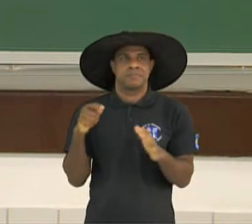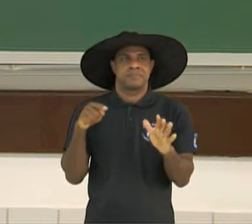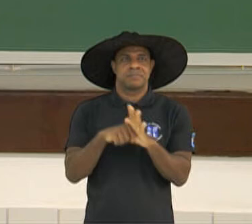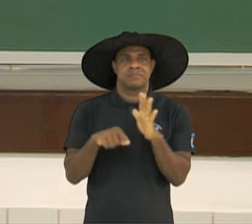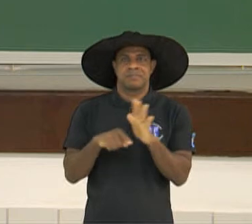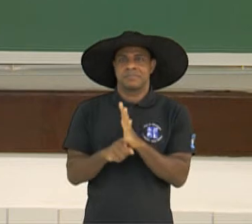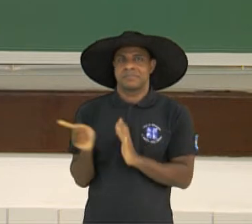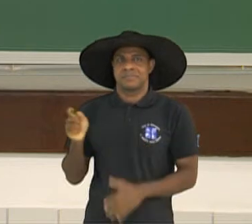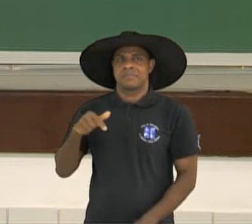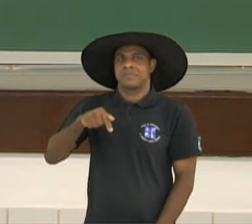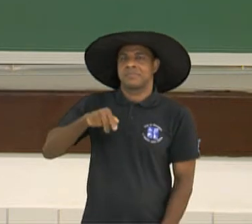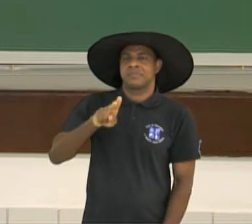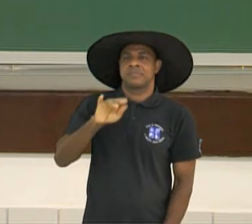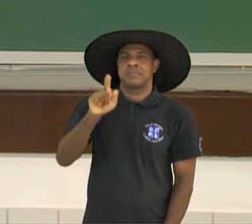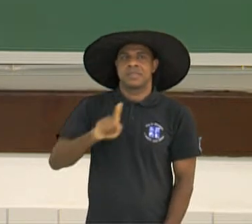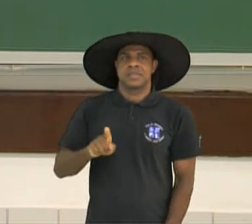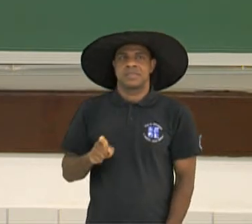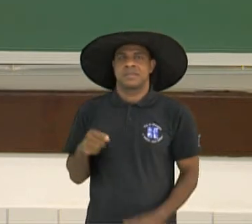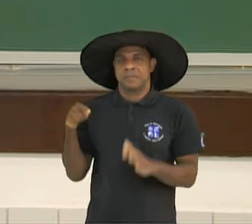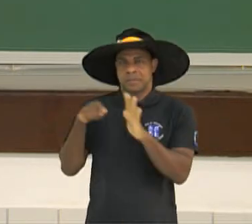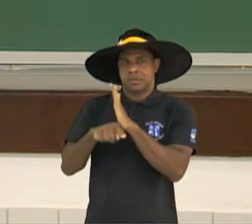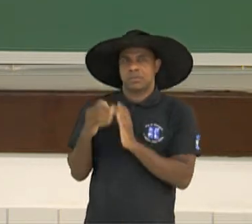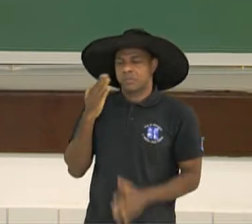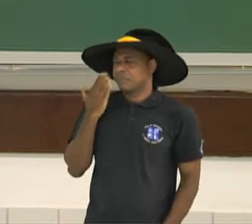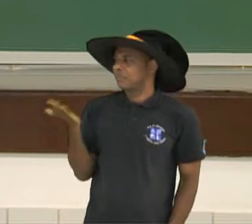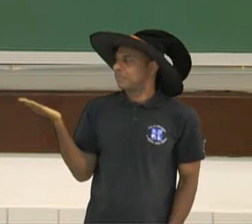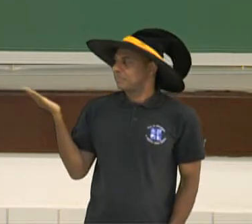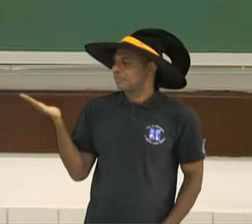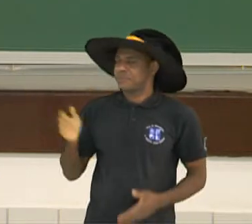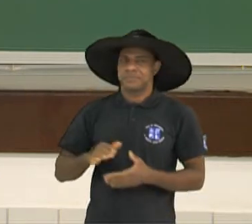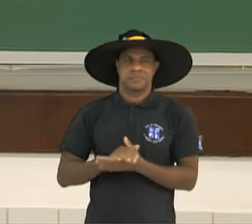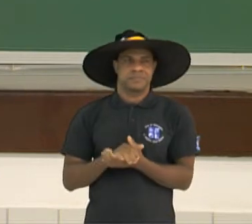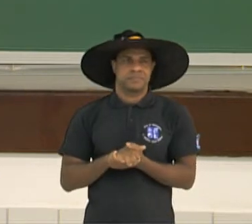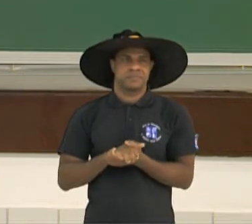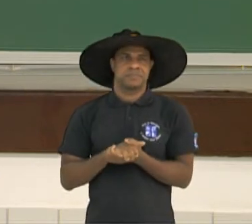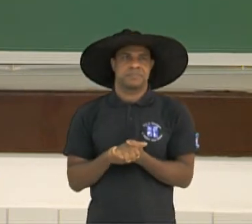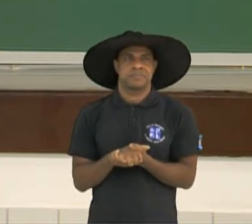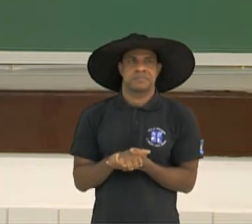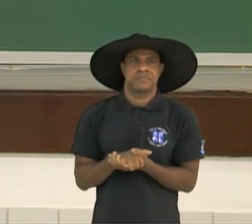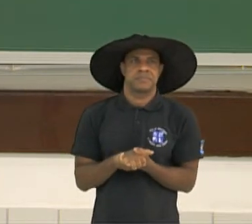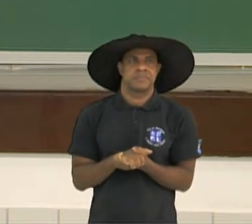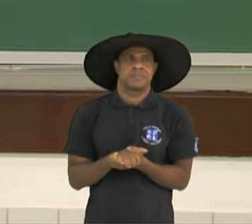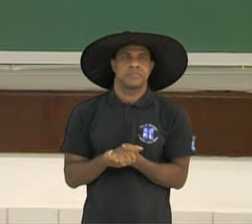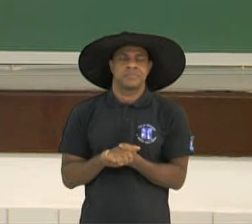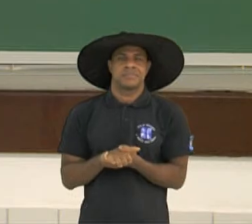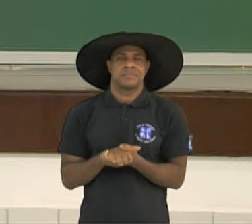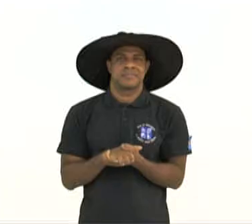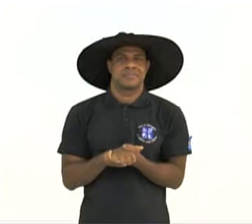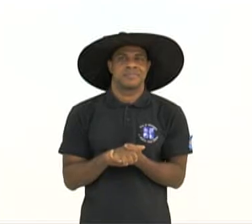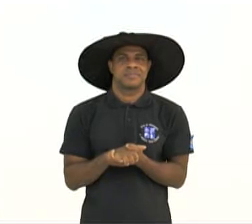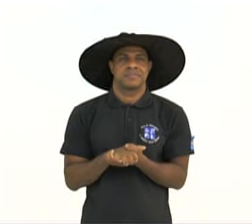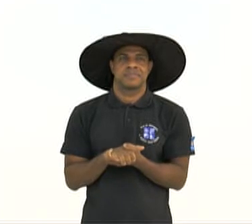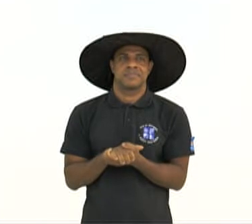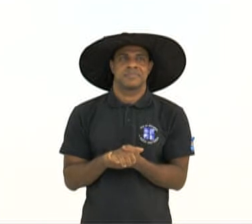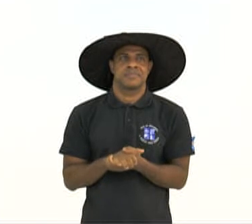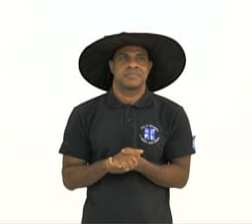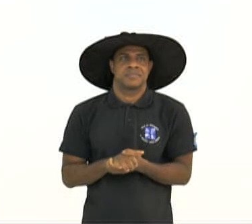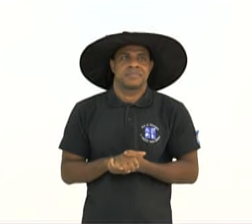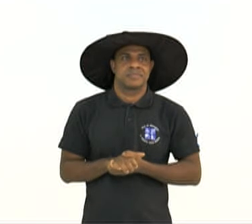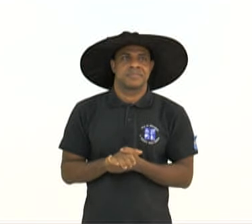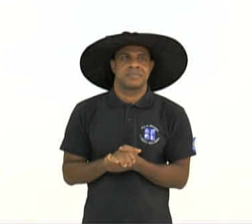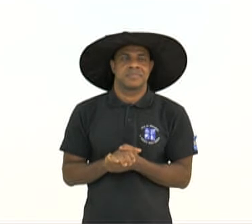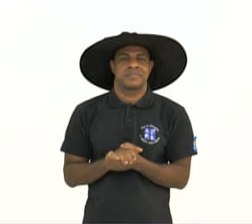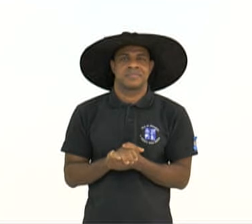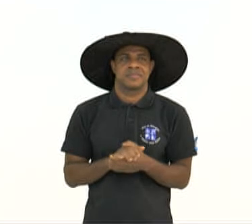it's show time, it's quiz time. Vamos para o nosso quiz. Check the correct alternative.